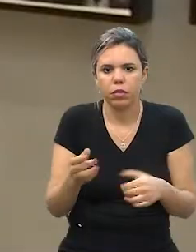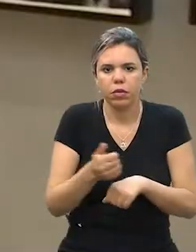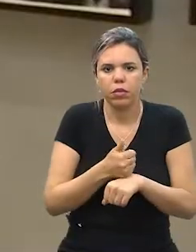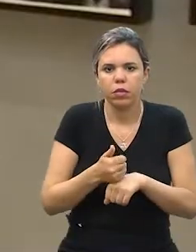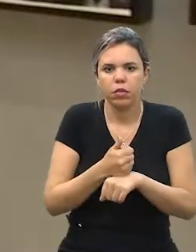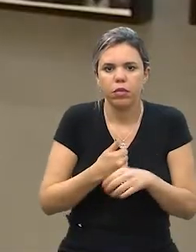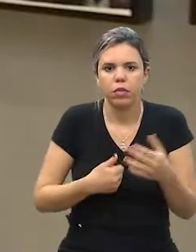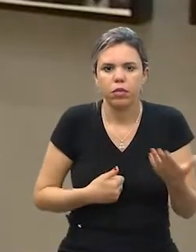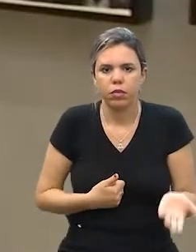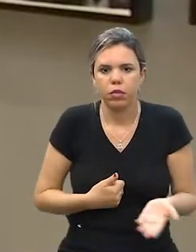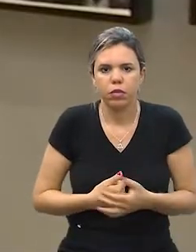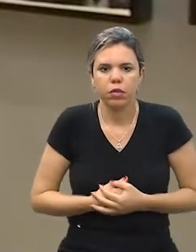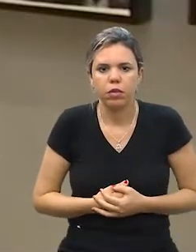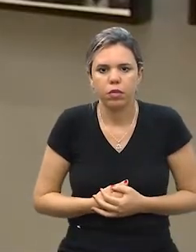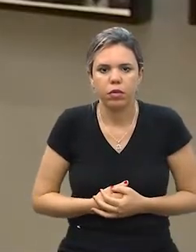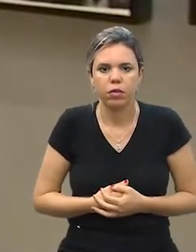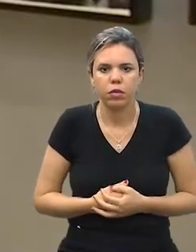carreira?